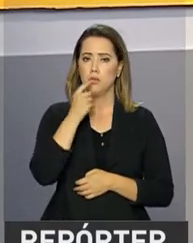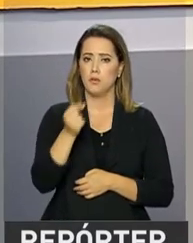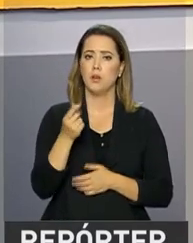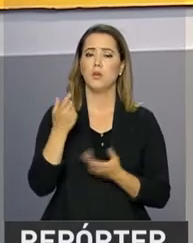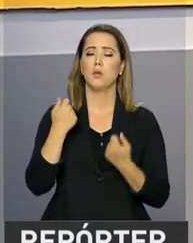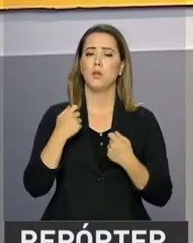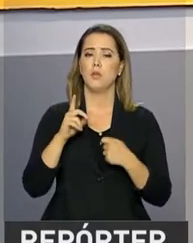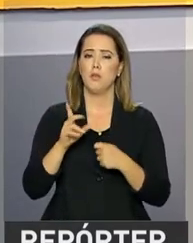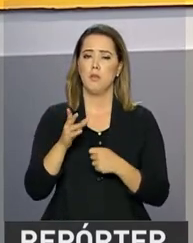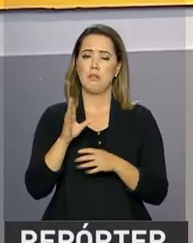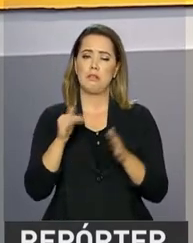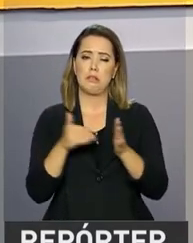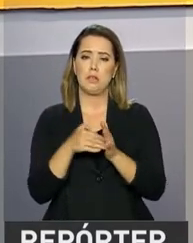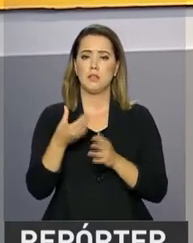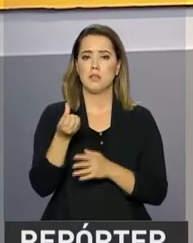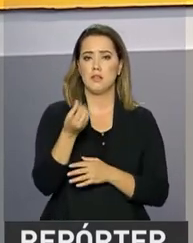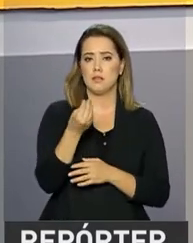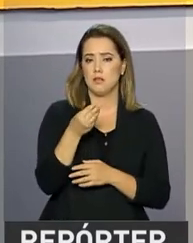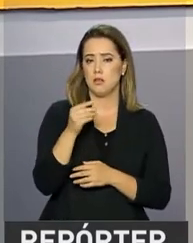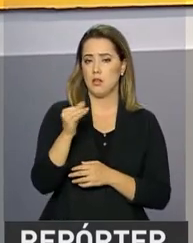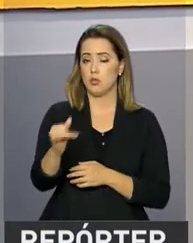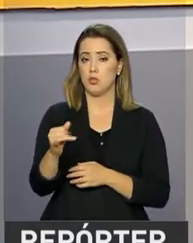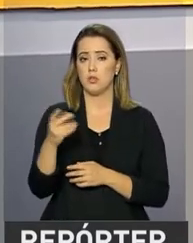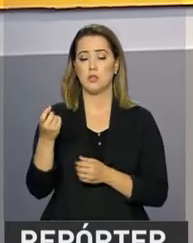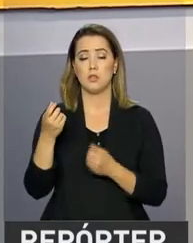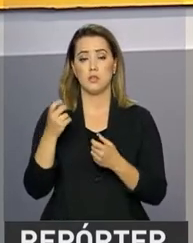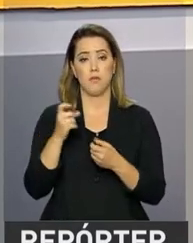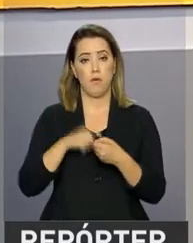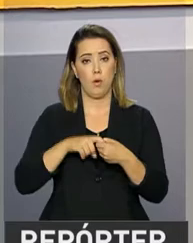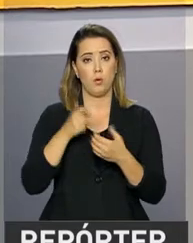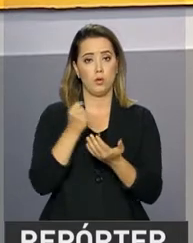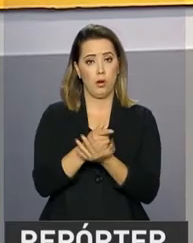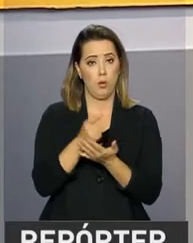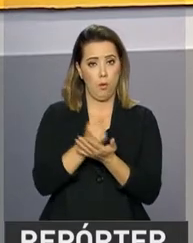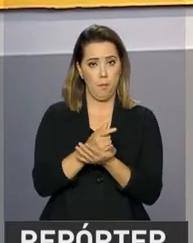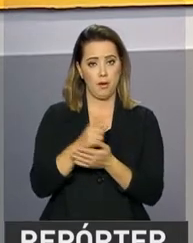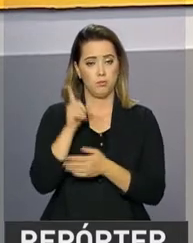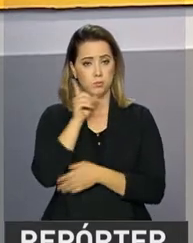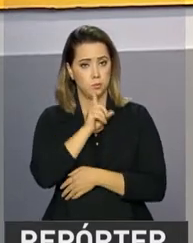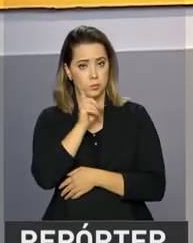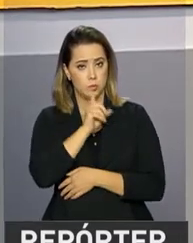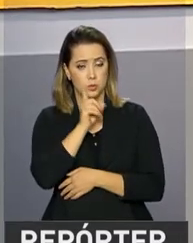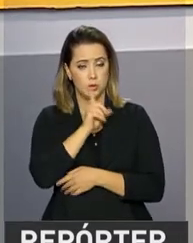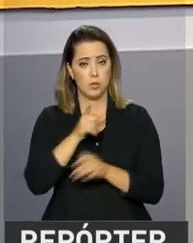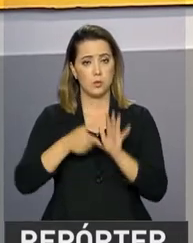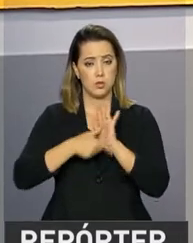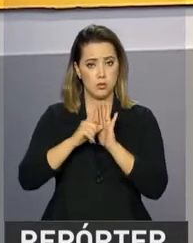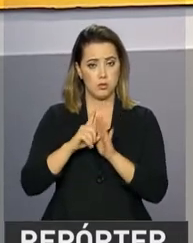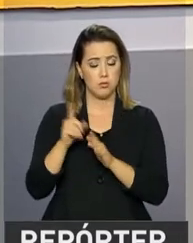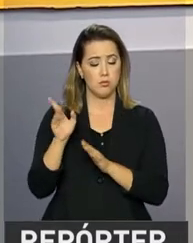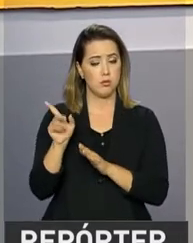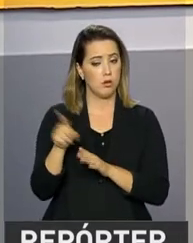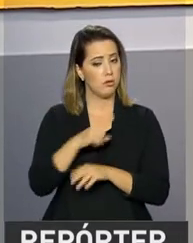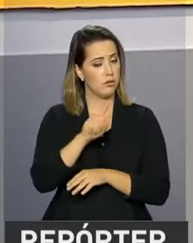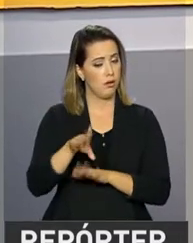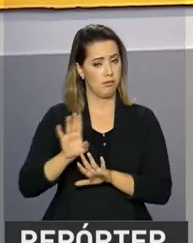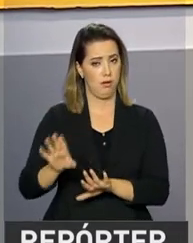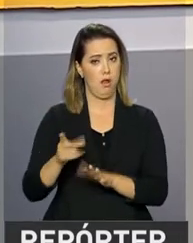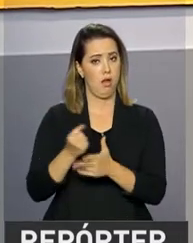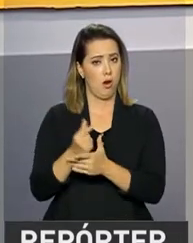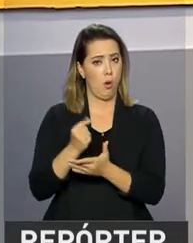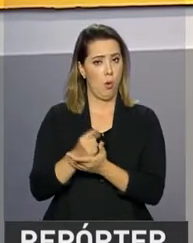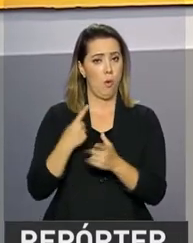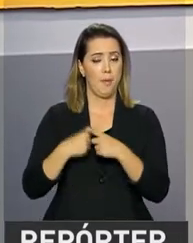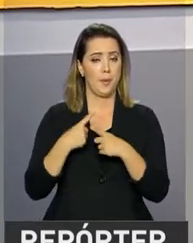ser retomados em até 60 dias os estados unidos suspenderam temporariamente a compra da carne brasileira no mês passado